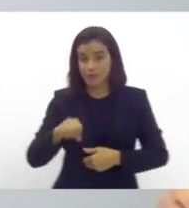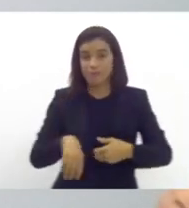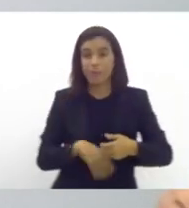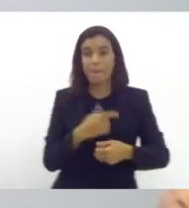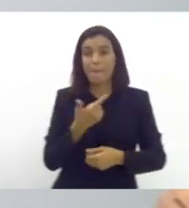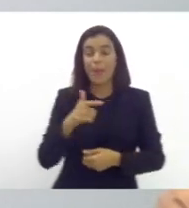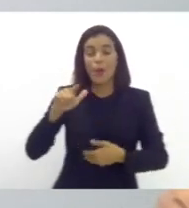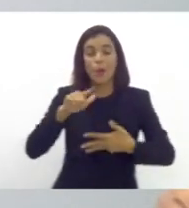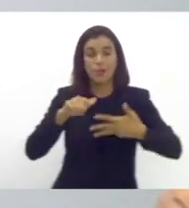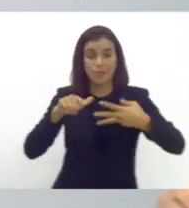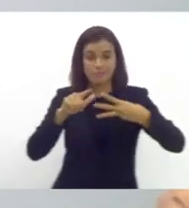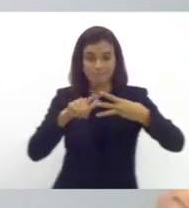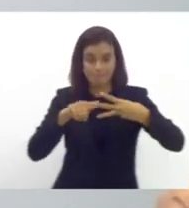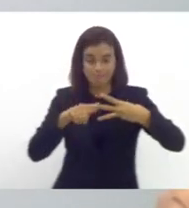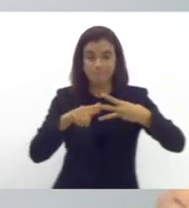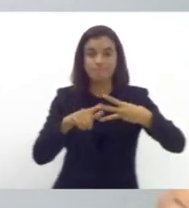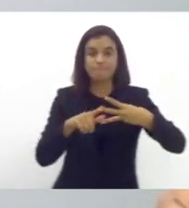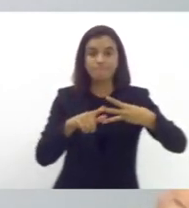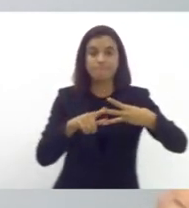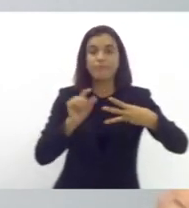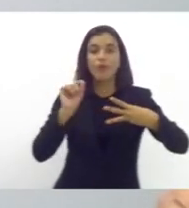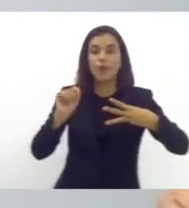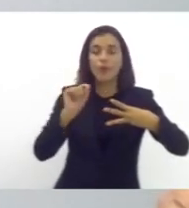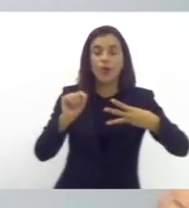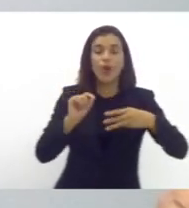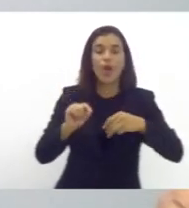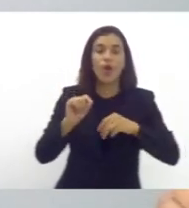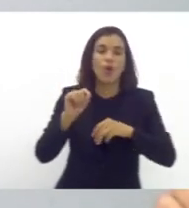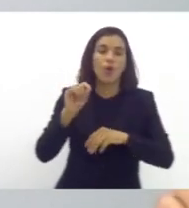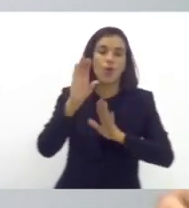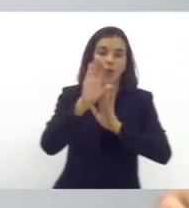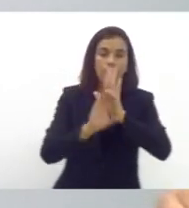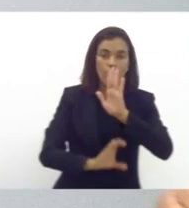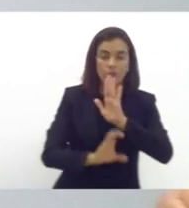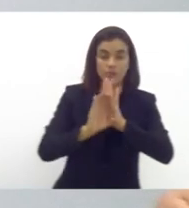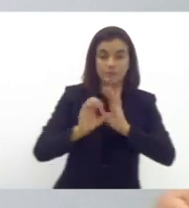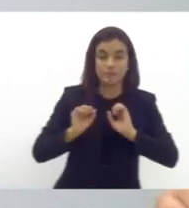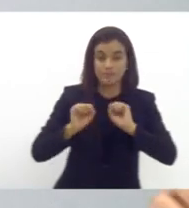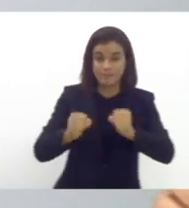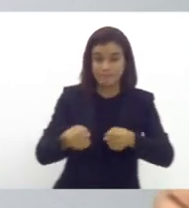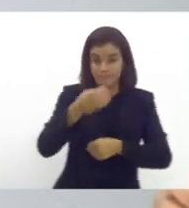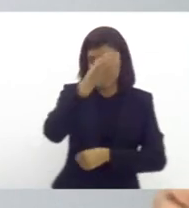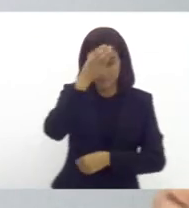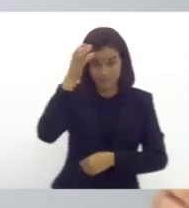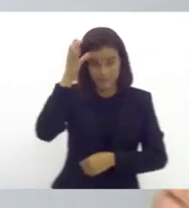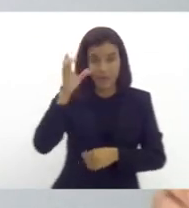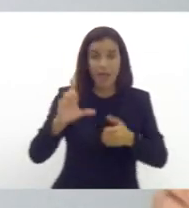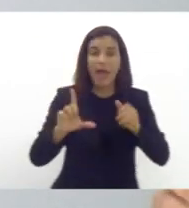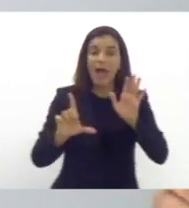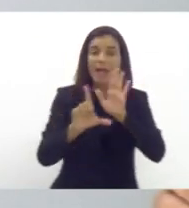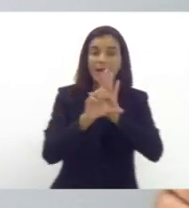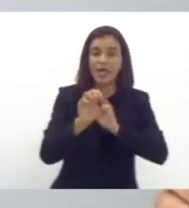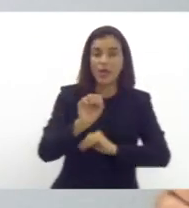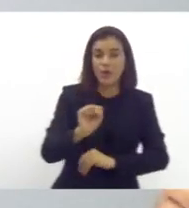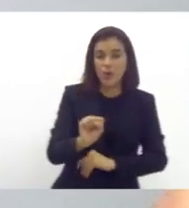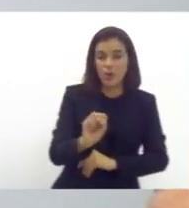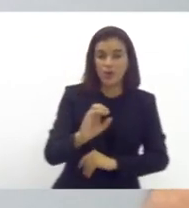vamos para outra coisa que eu vou trazer aqui que é o código de defesa do consumidor a lei